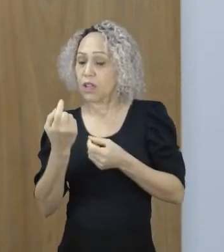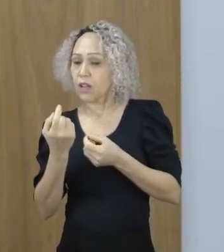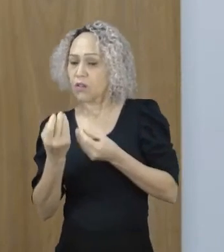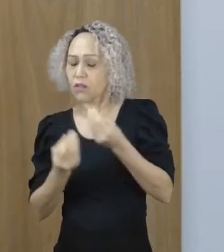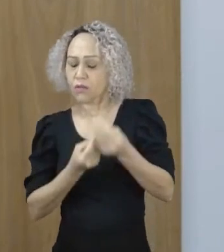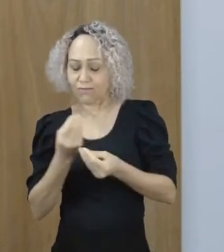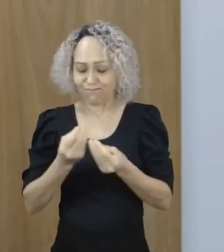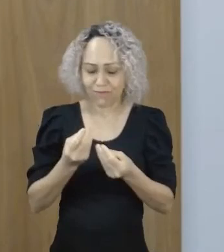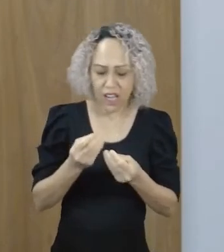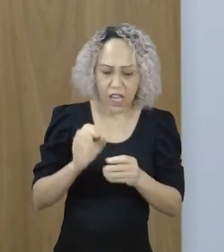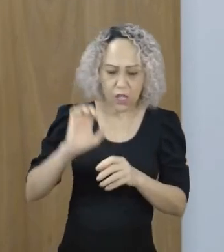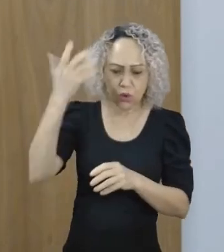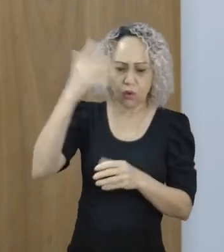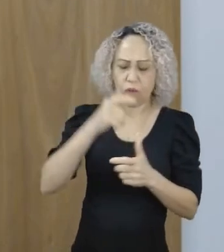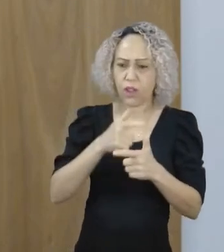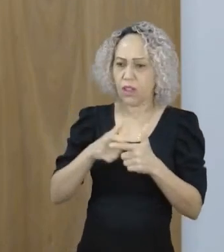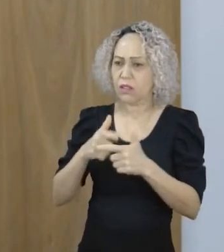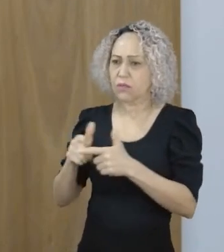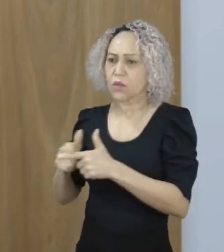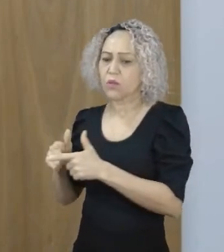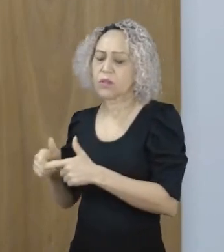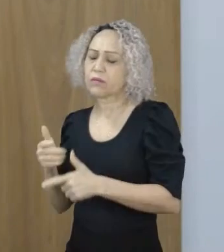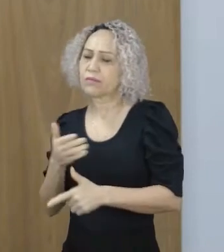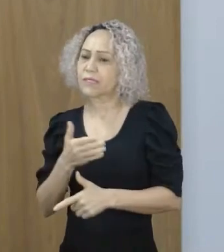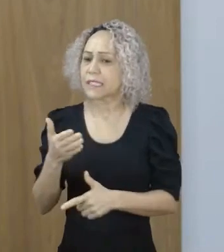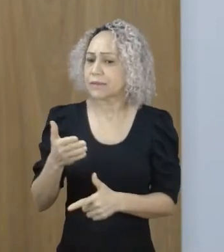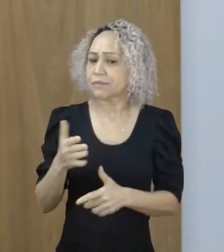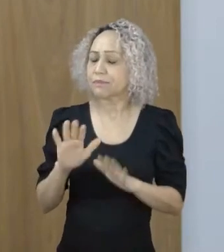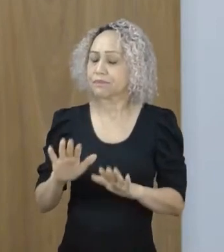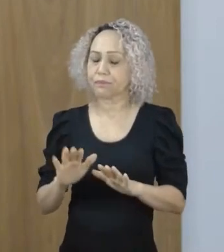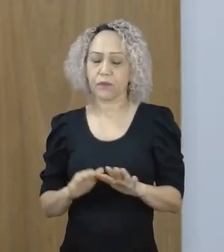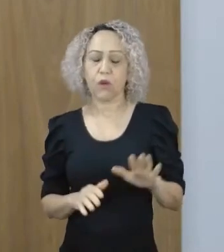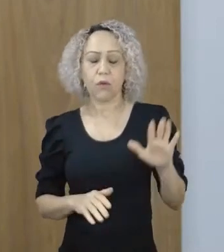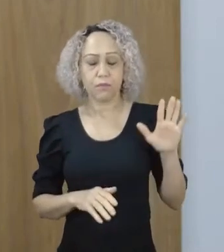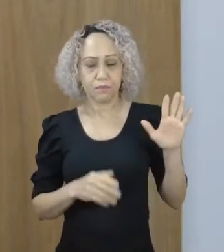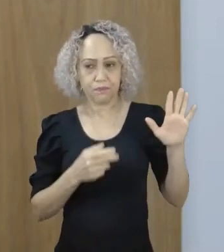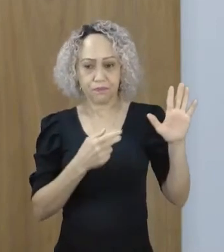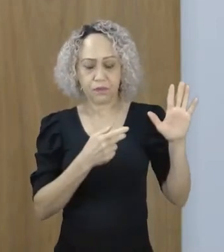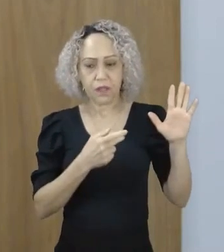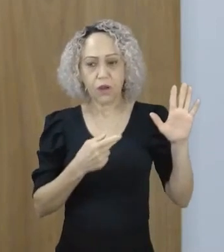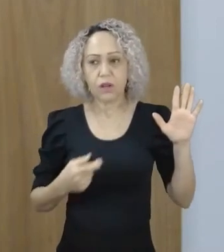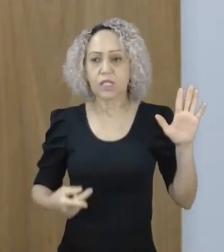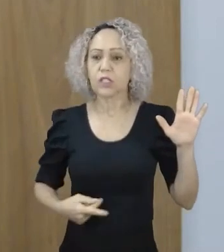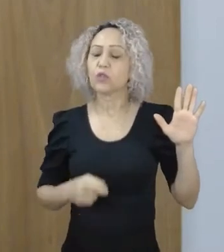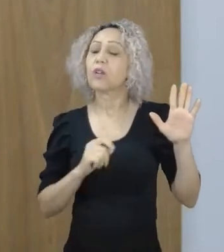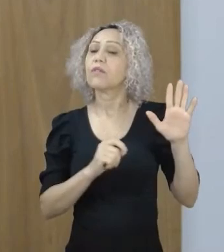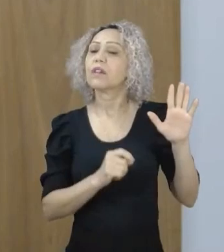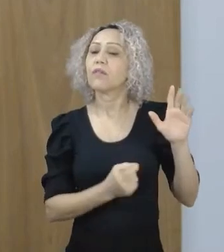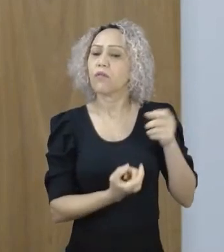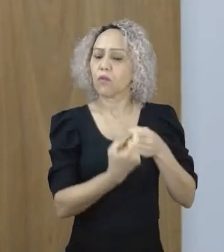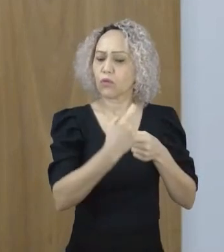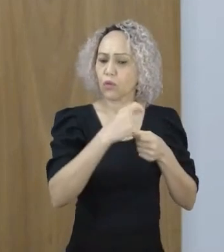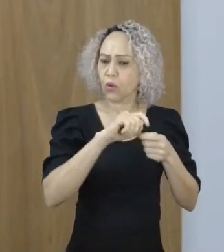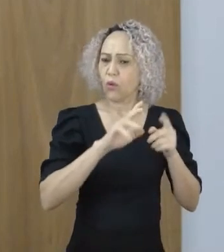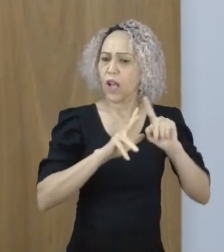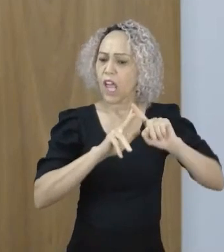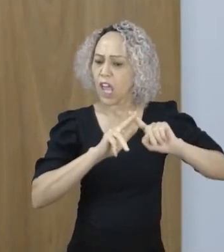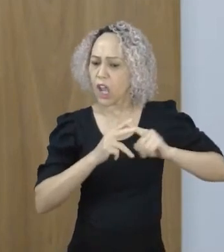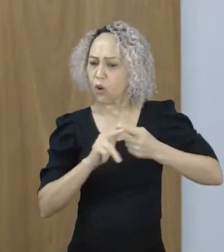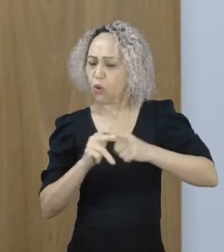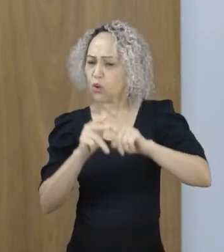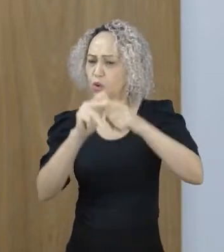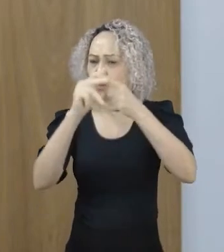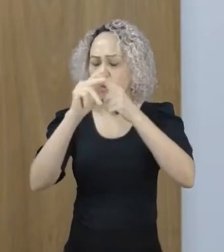banir as práticas que prosperaram nesse período de pregação do que há de pior, de